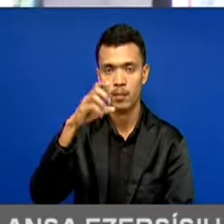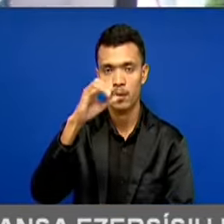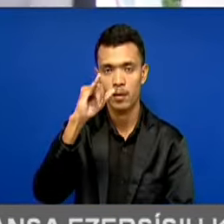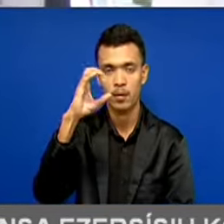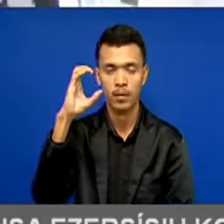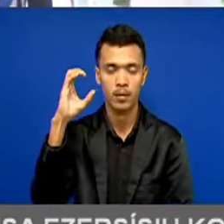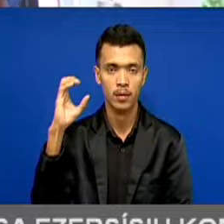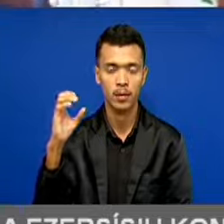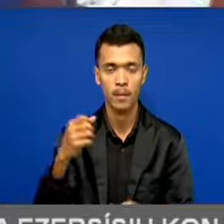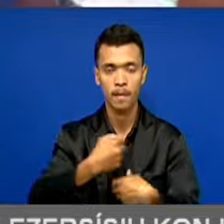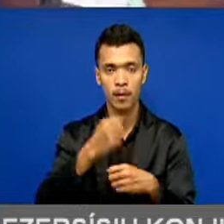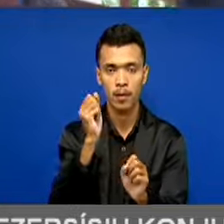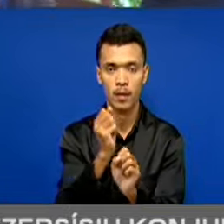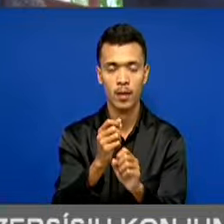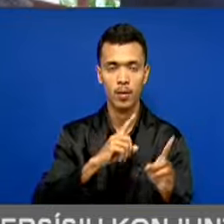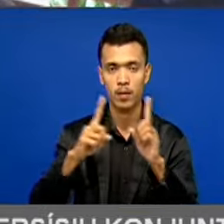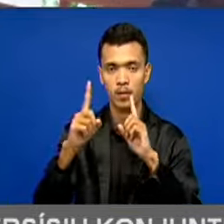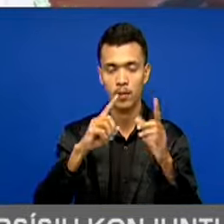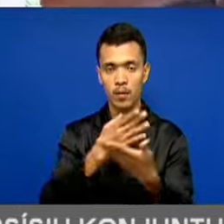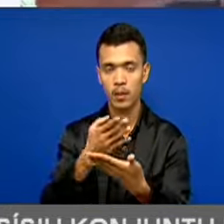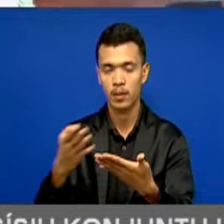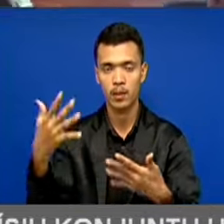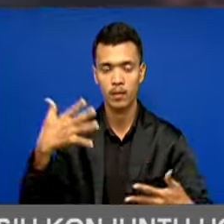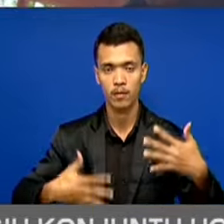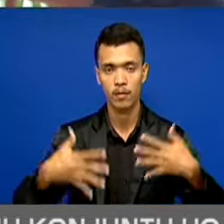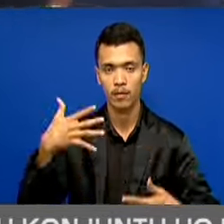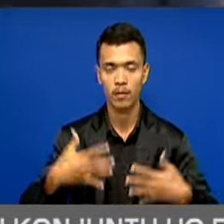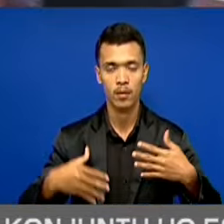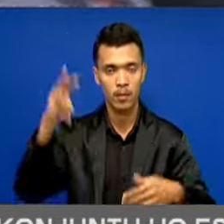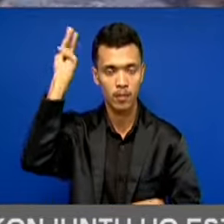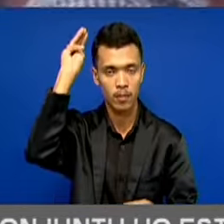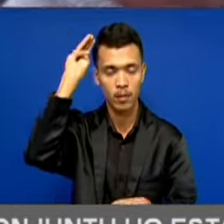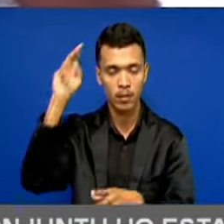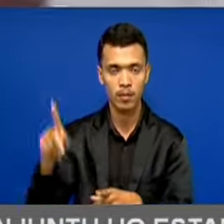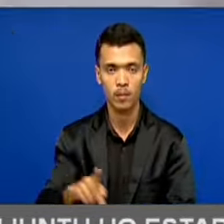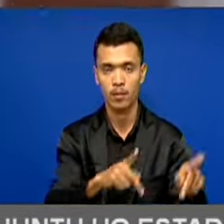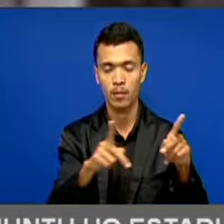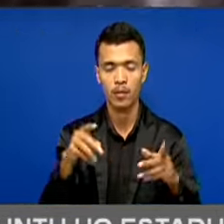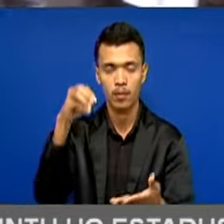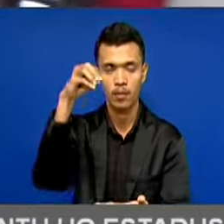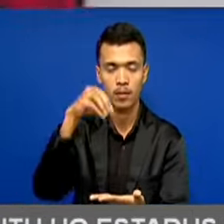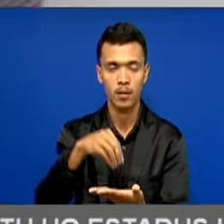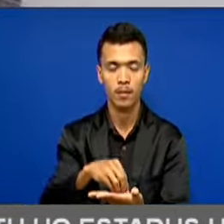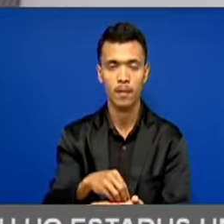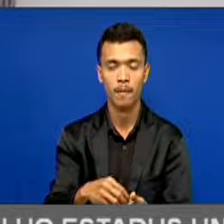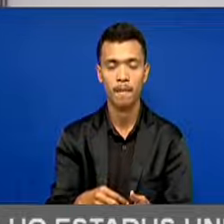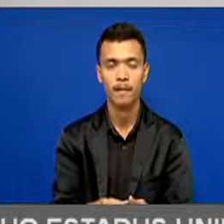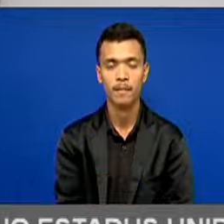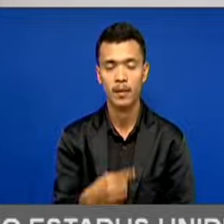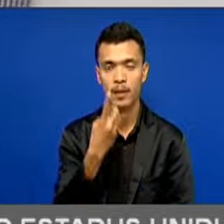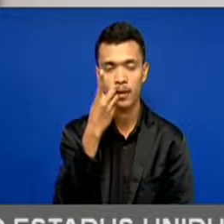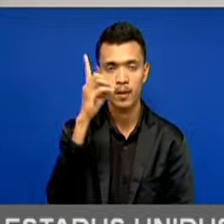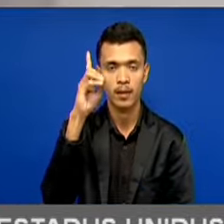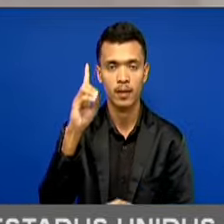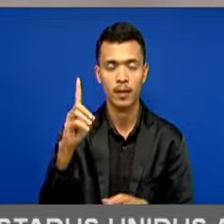Mateus Gomes, onde a explicação da arma proibida no Ministério Público consta ia acusação. Mateus Gomes